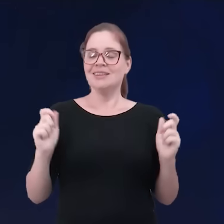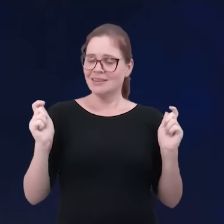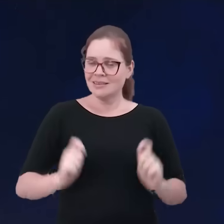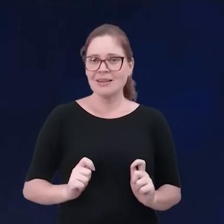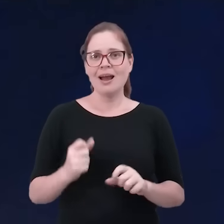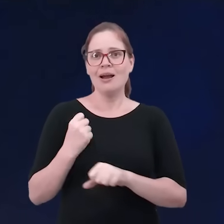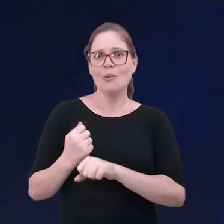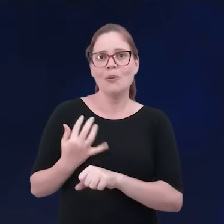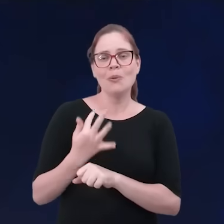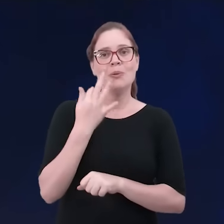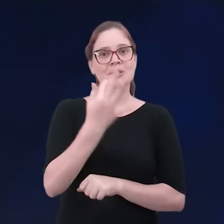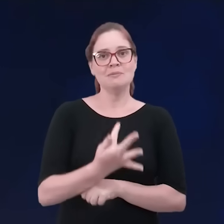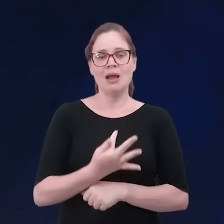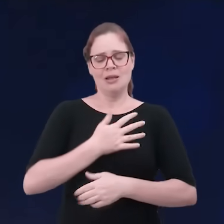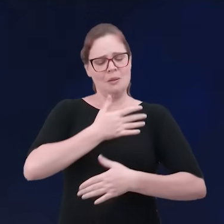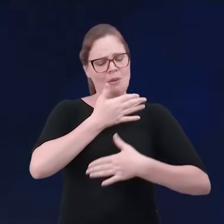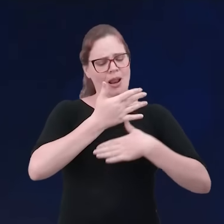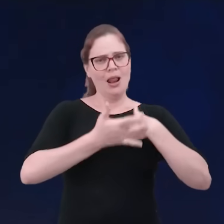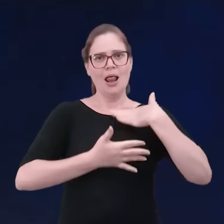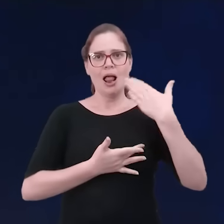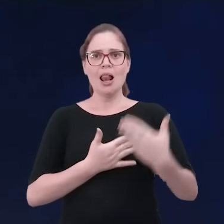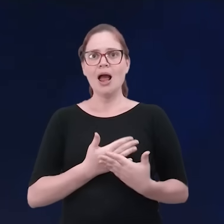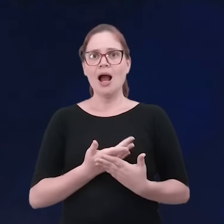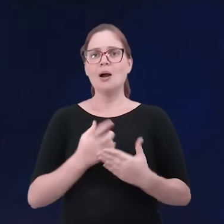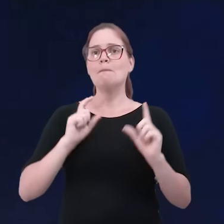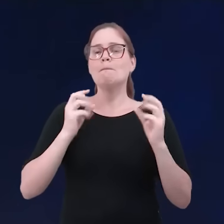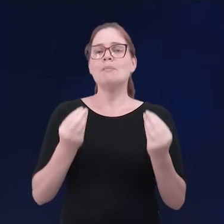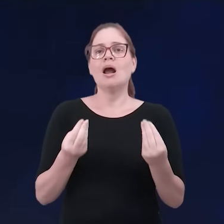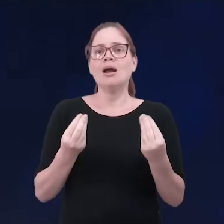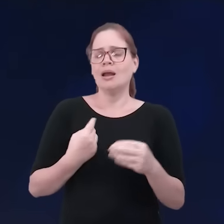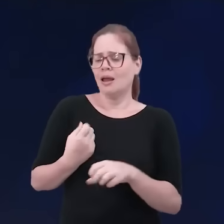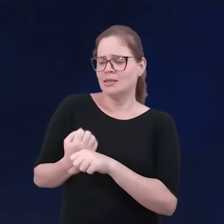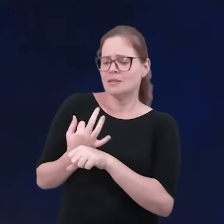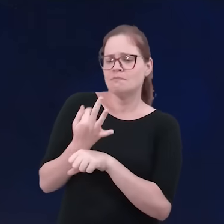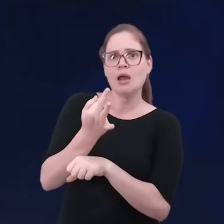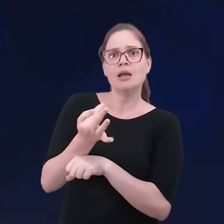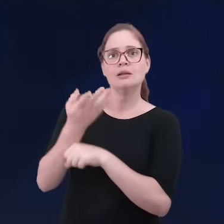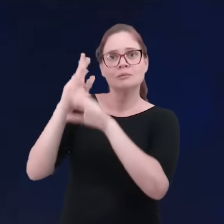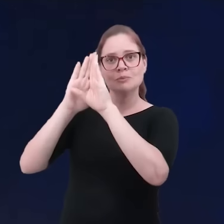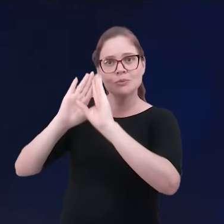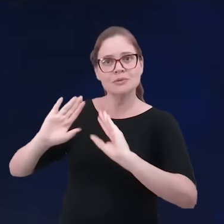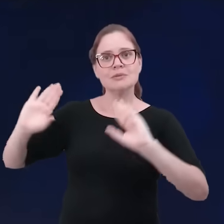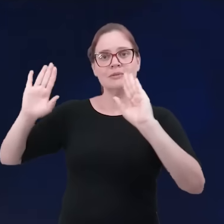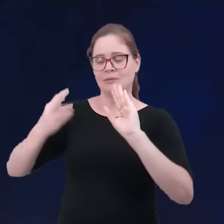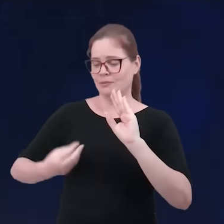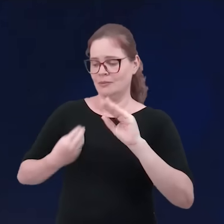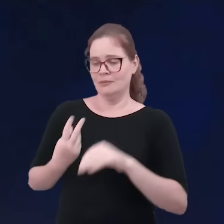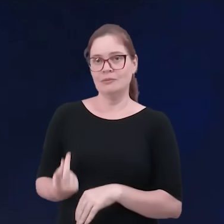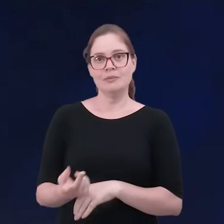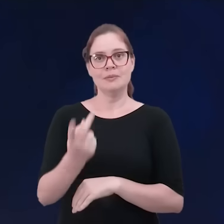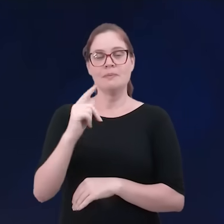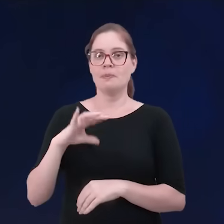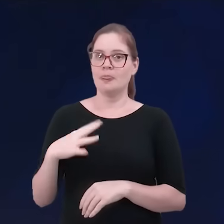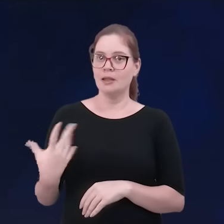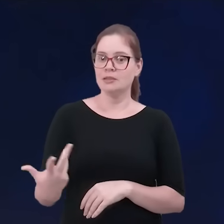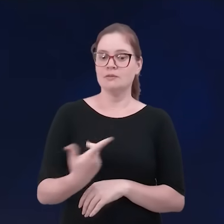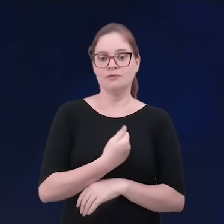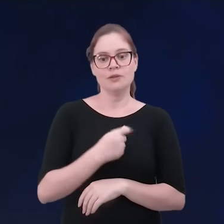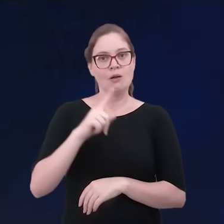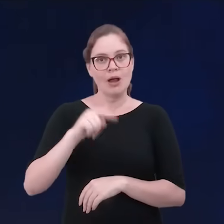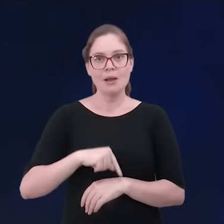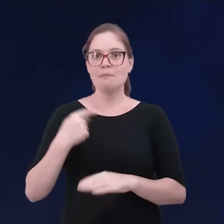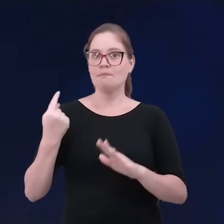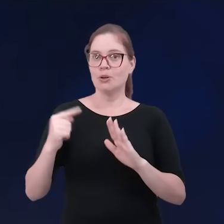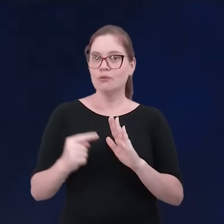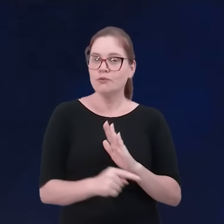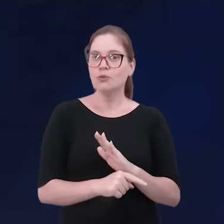expectativas. Não expectativa para a morte, mas uma expectativa para a vida. A salvação é algo muito